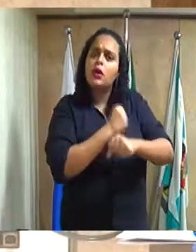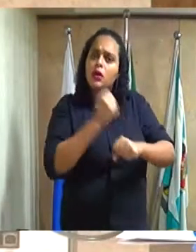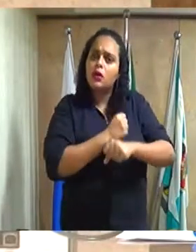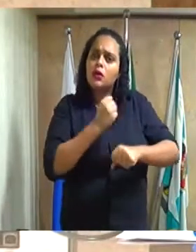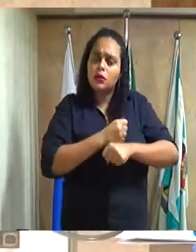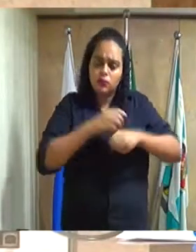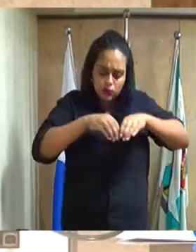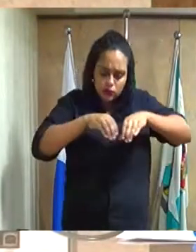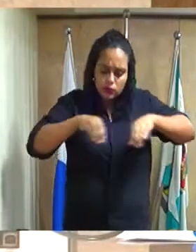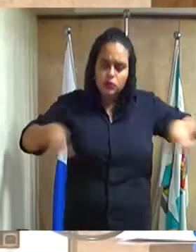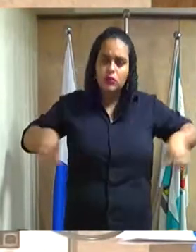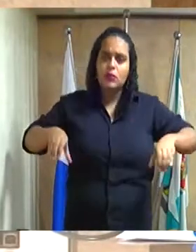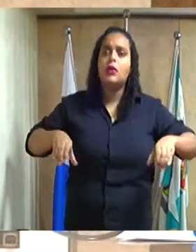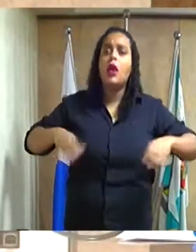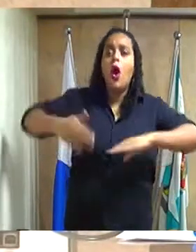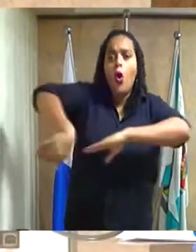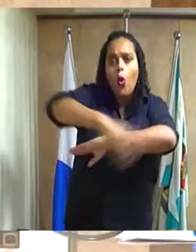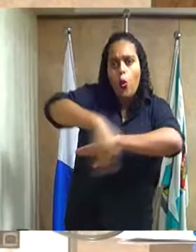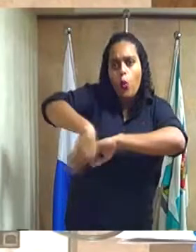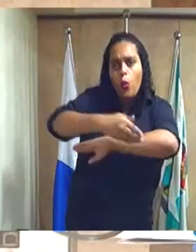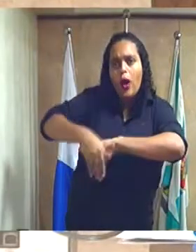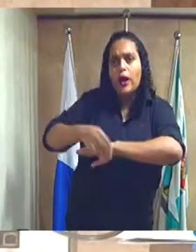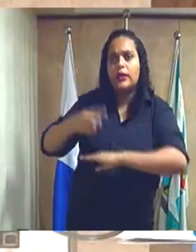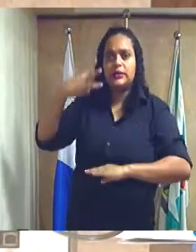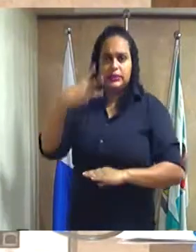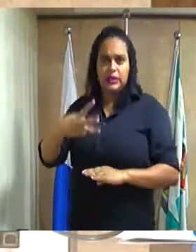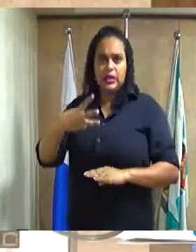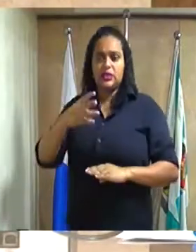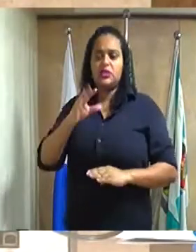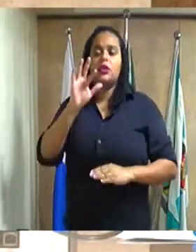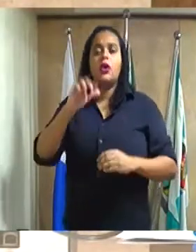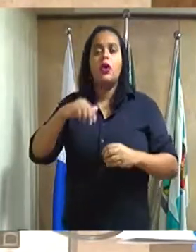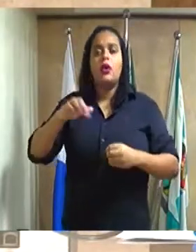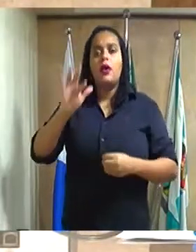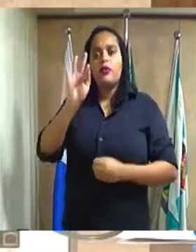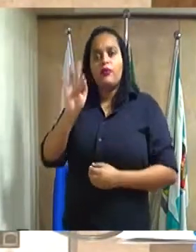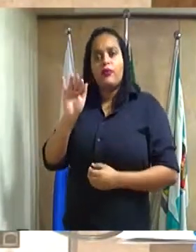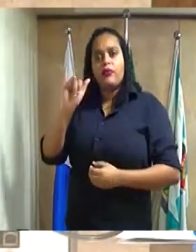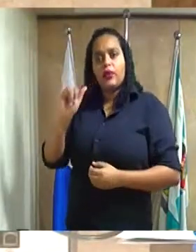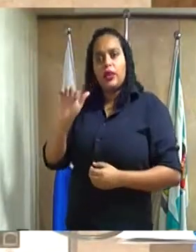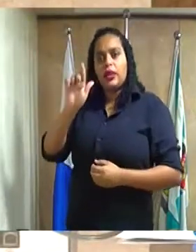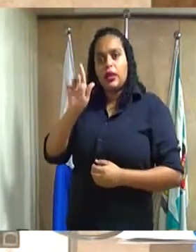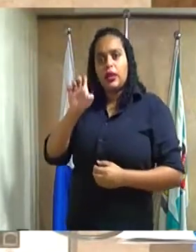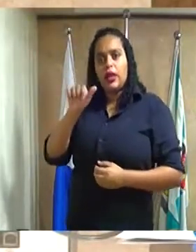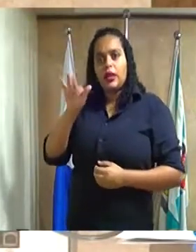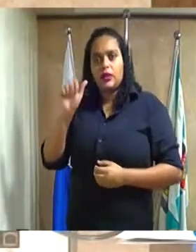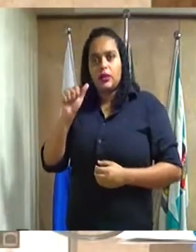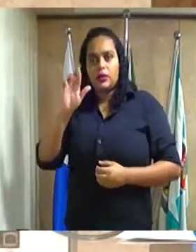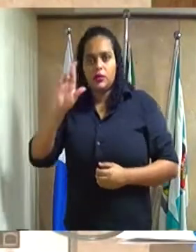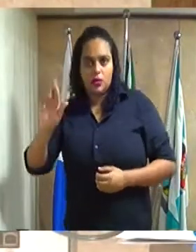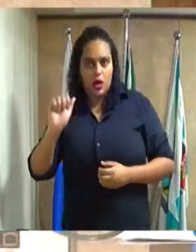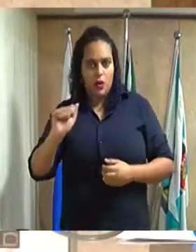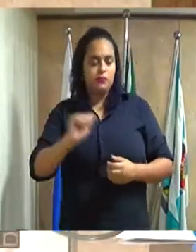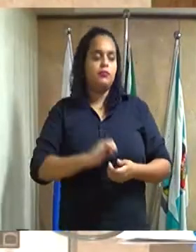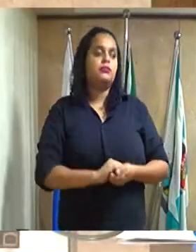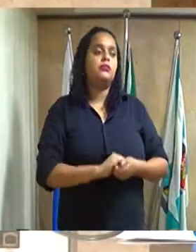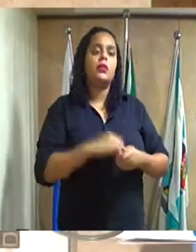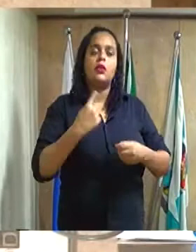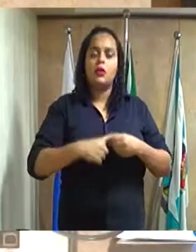ao longo da rua 3, Figueira, segundo distrito deste município. Indicação número